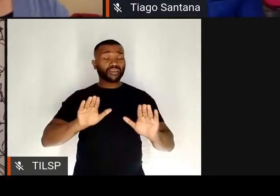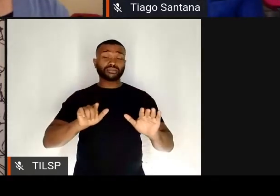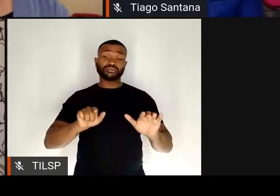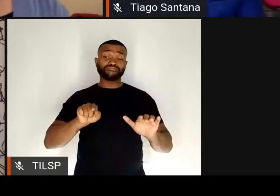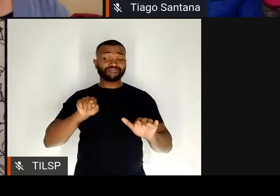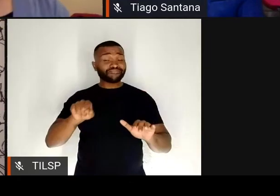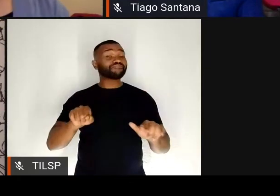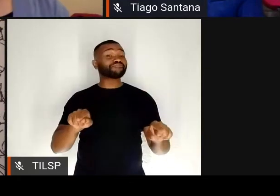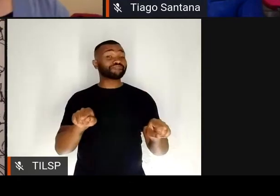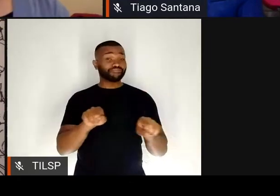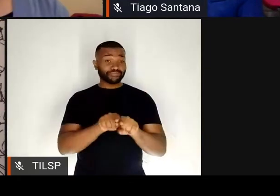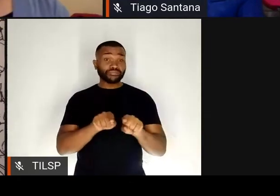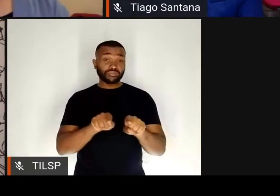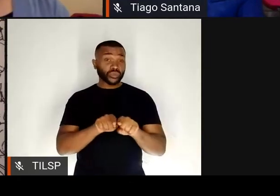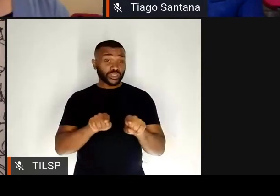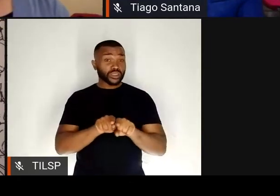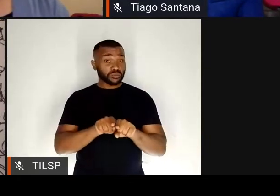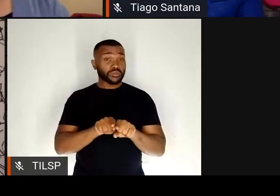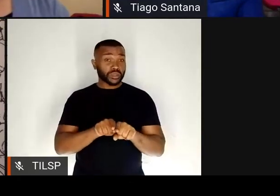dão